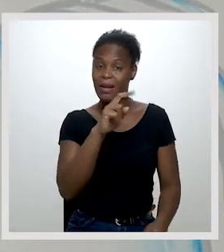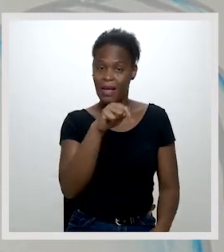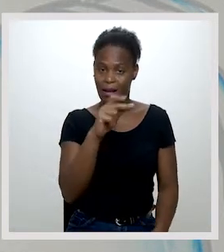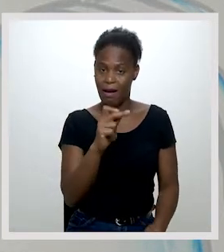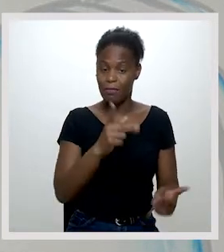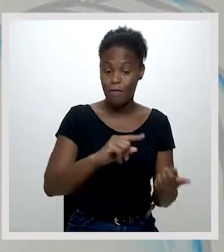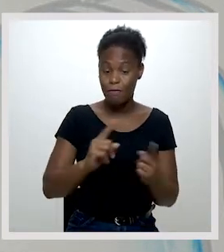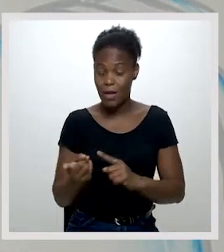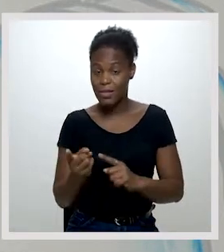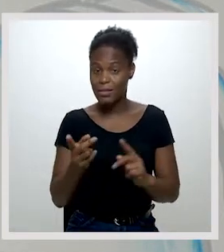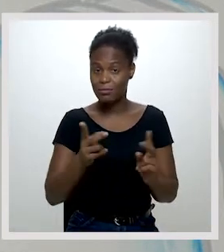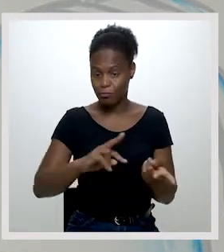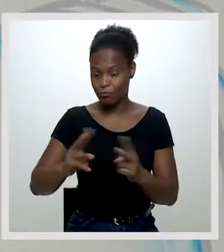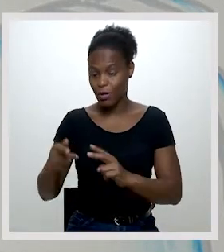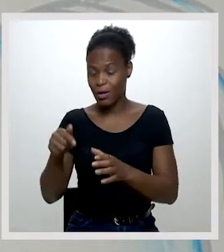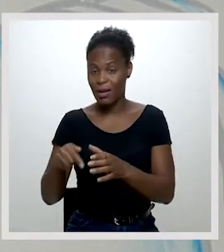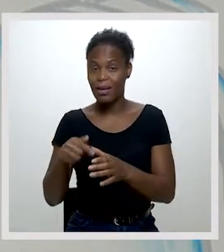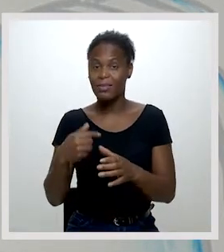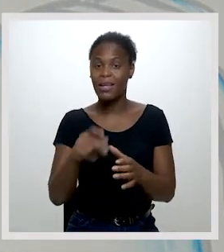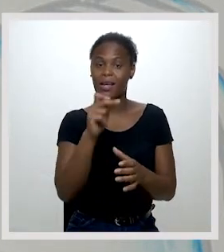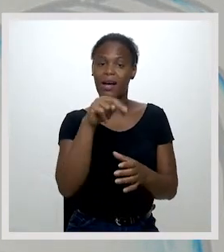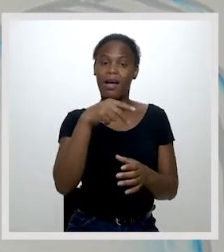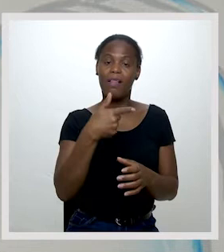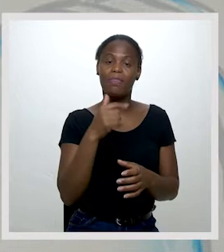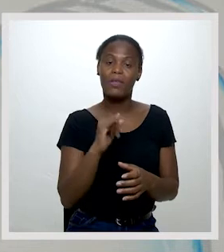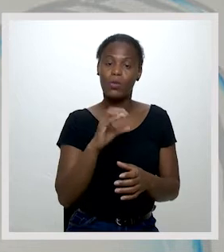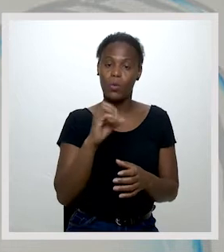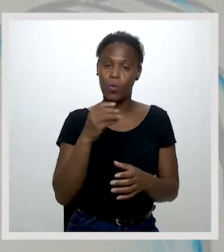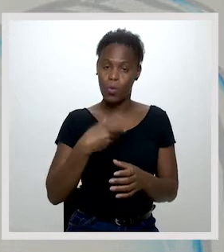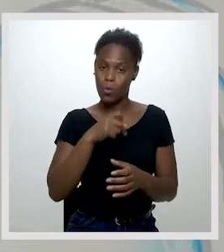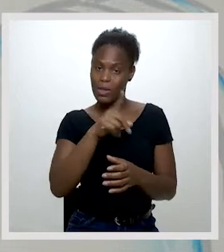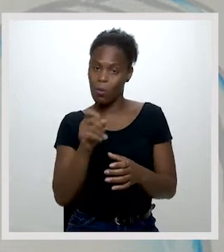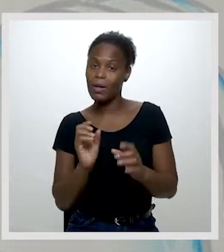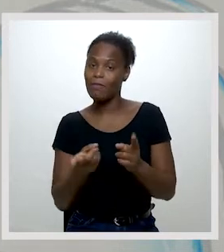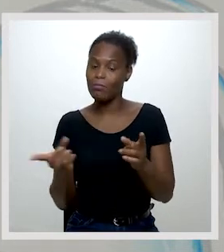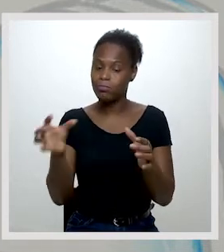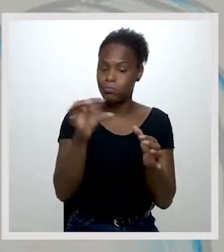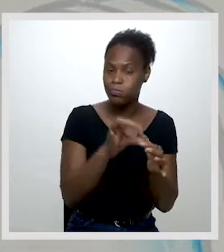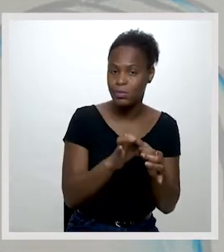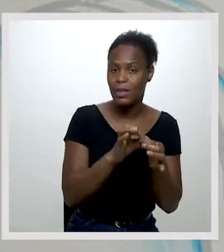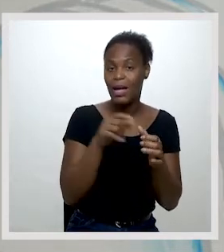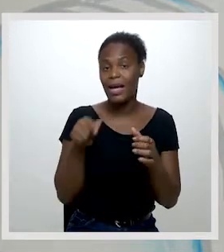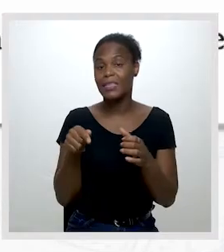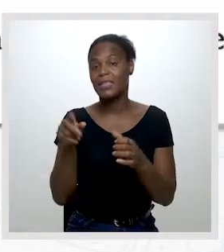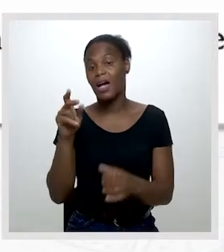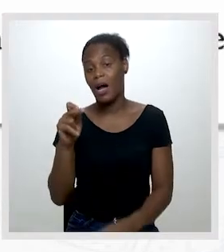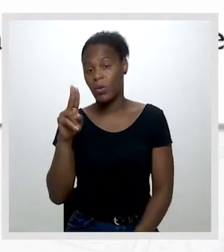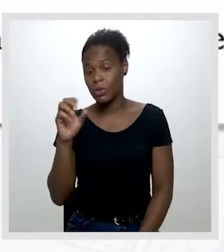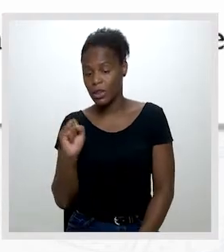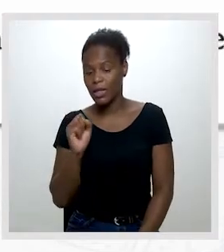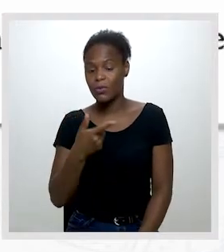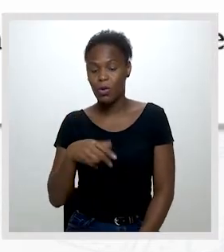traz já o anticodão, que é complementar a esse codão AUG, que é, por exemplo, como nós vemos,